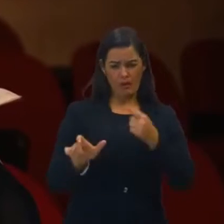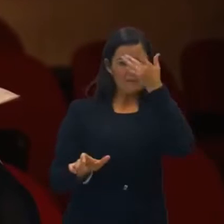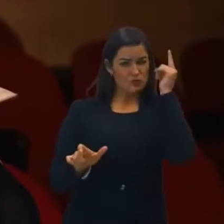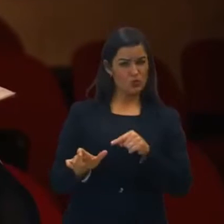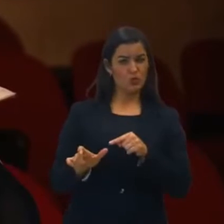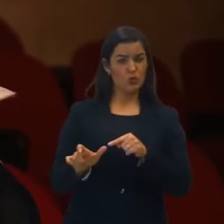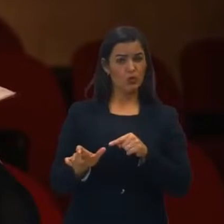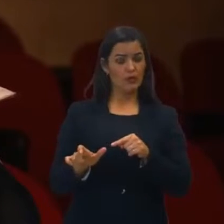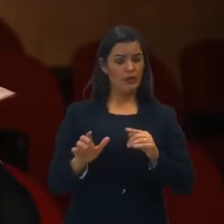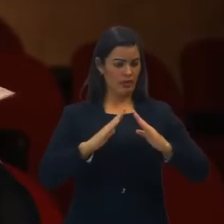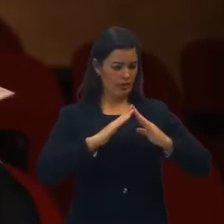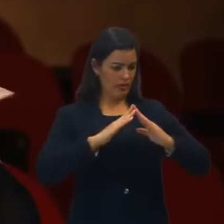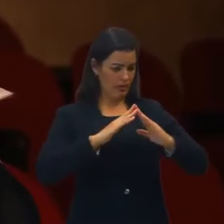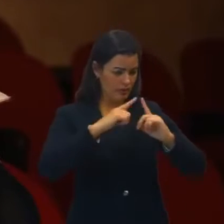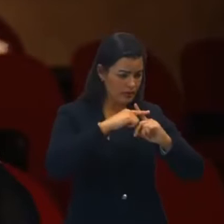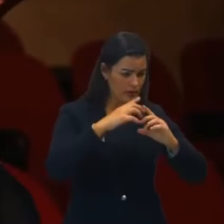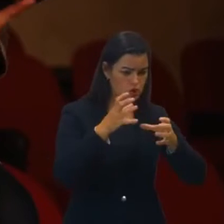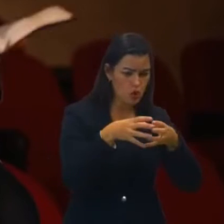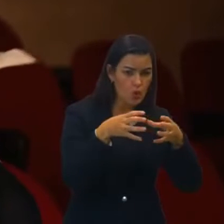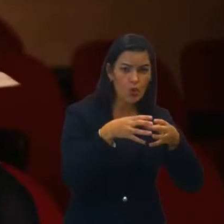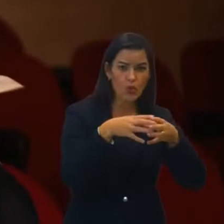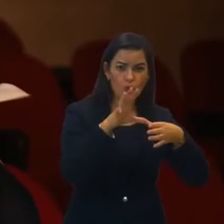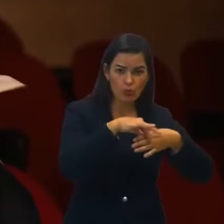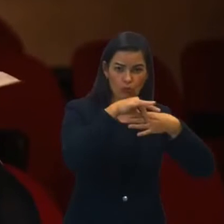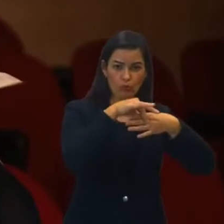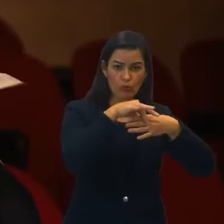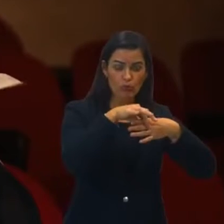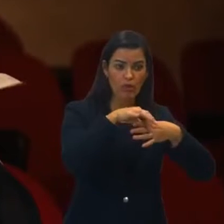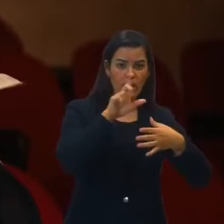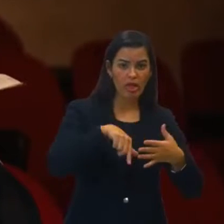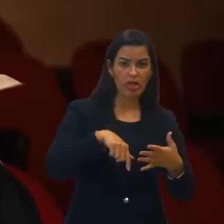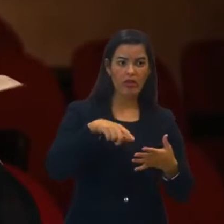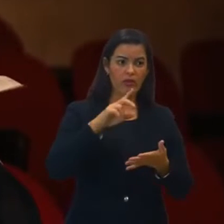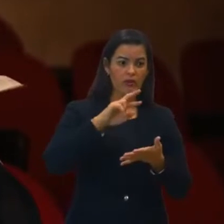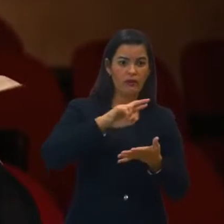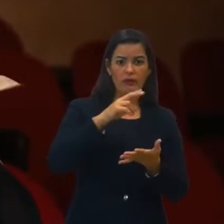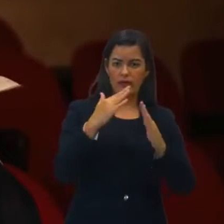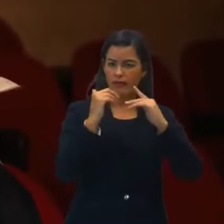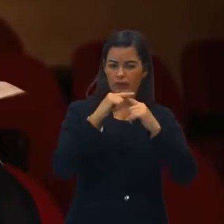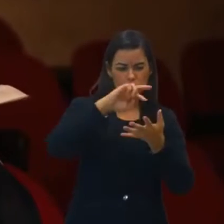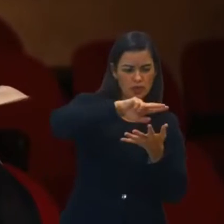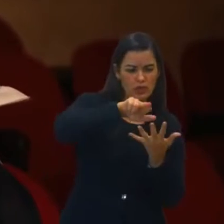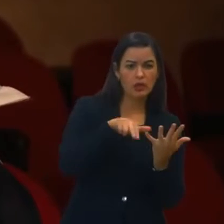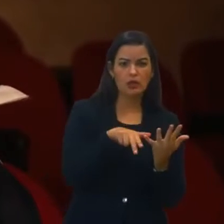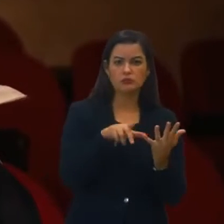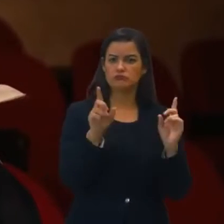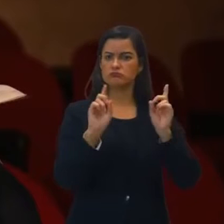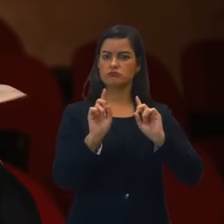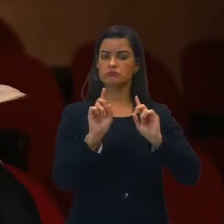concílio eclesiástico, não é uma denominação religiosa. Quem está prometendo é o